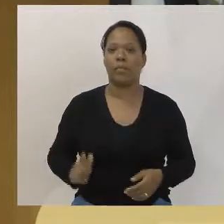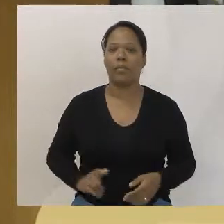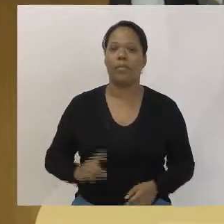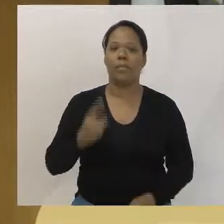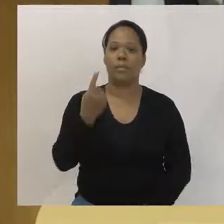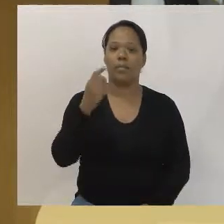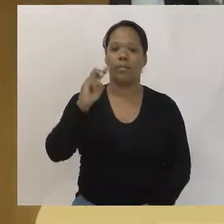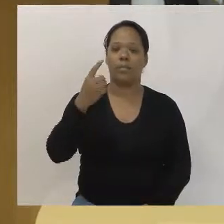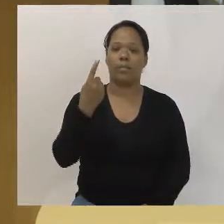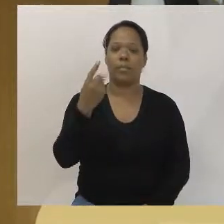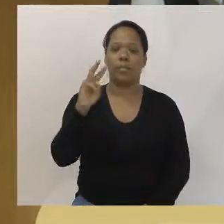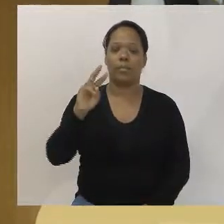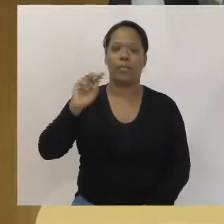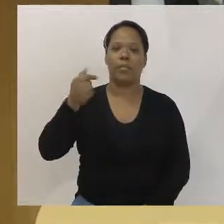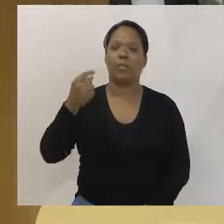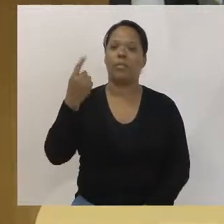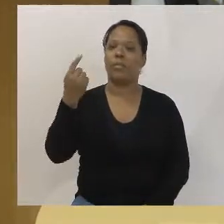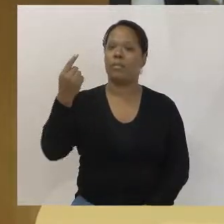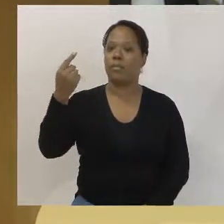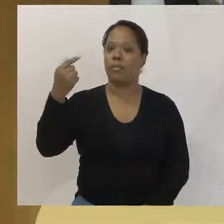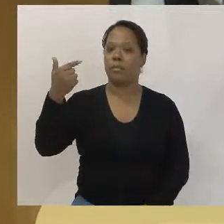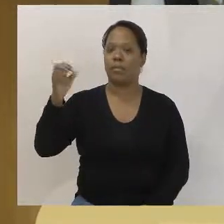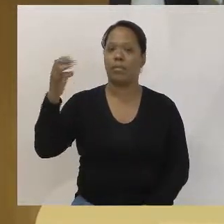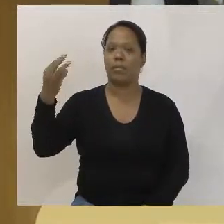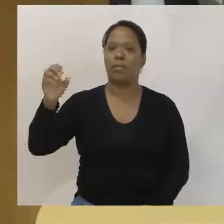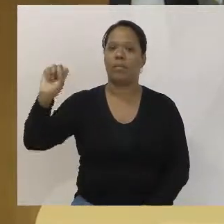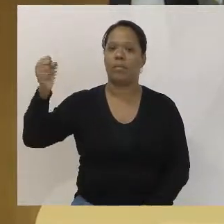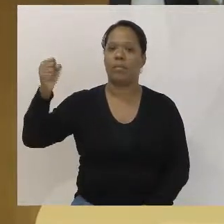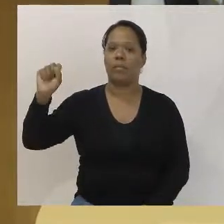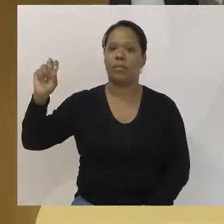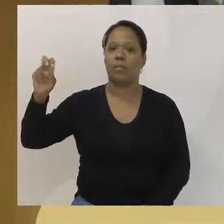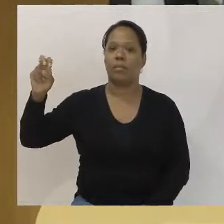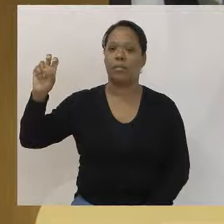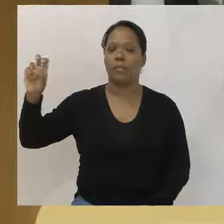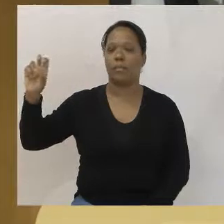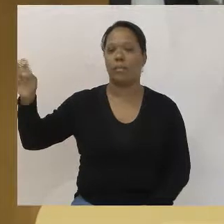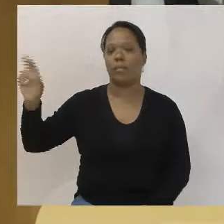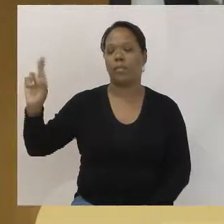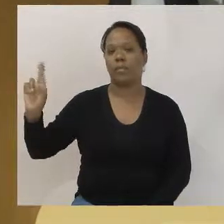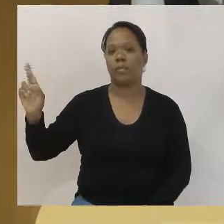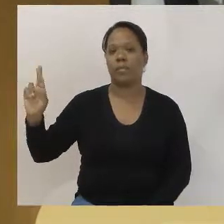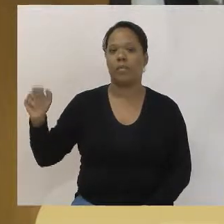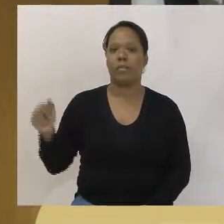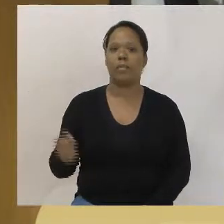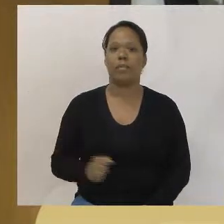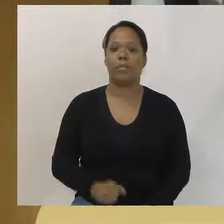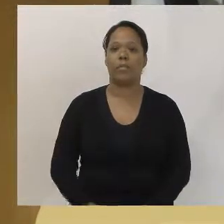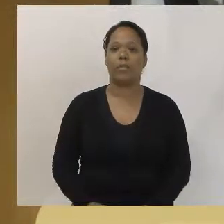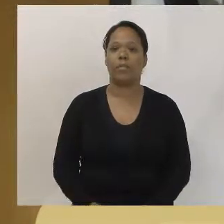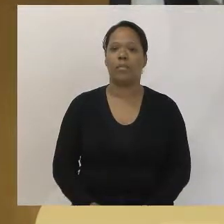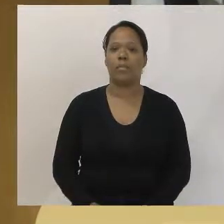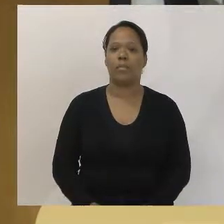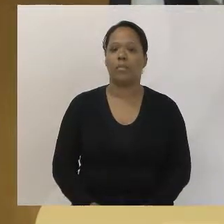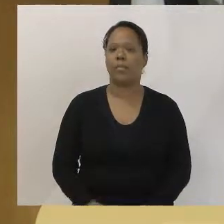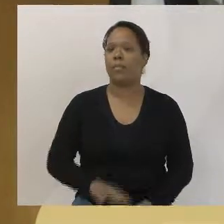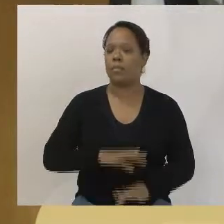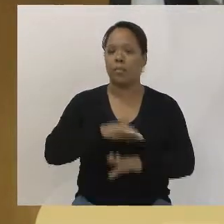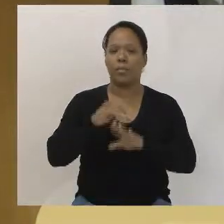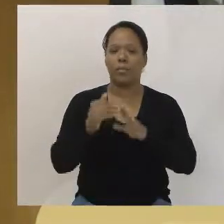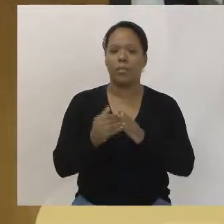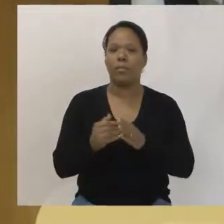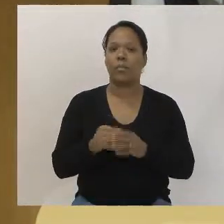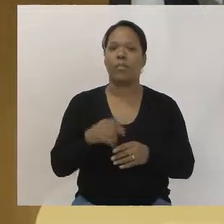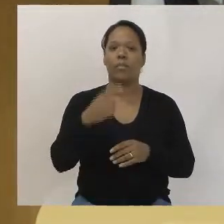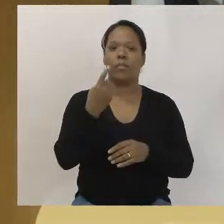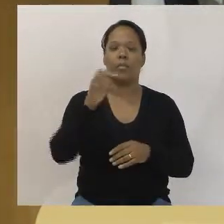12 milhões cento e vinte e três mil oitocentos e cinquenta e cinco reais encargos gerais do município